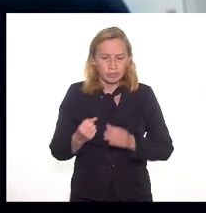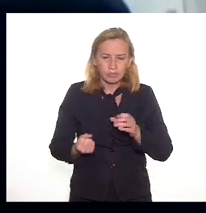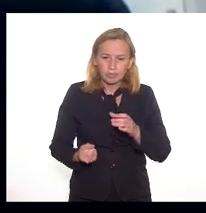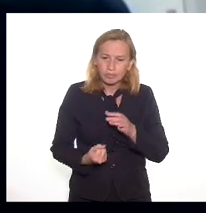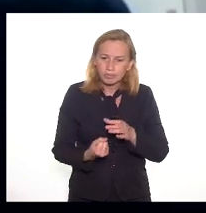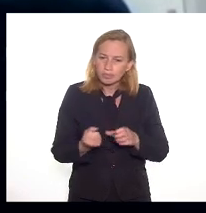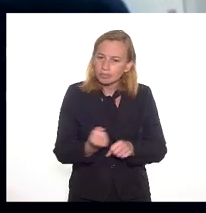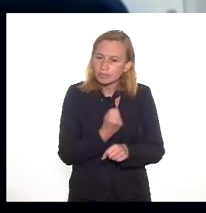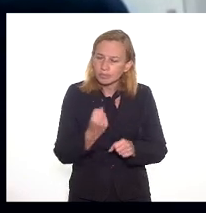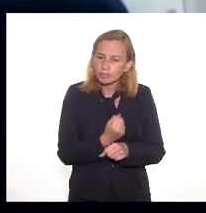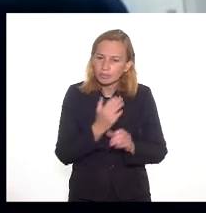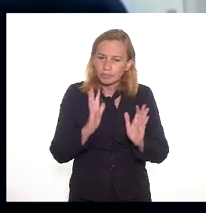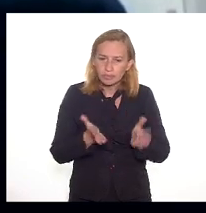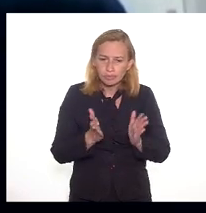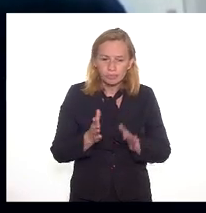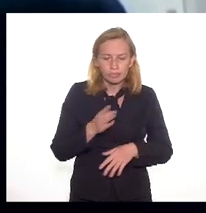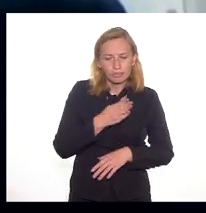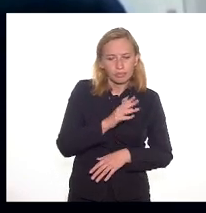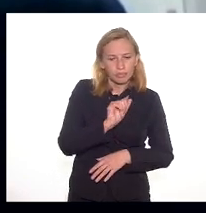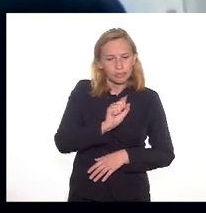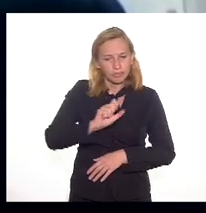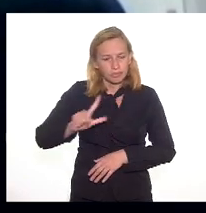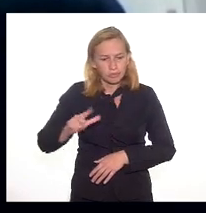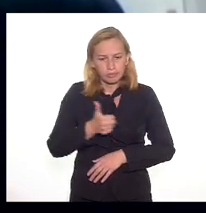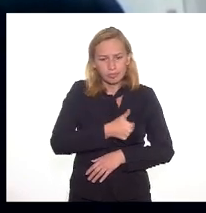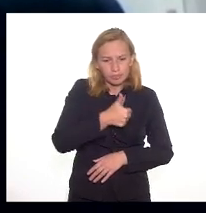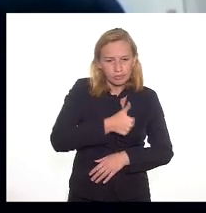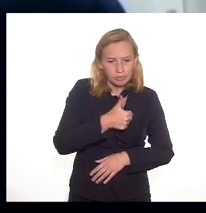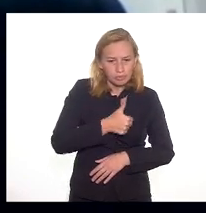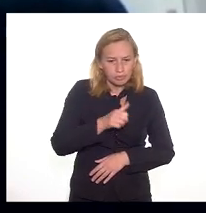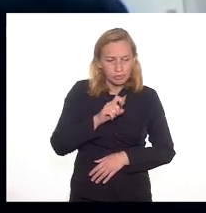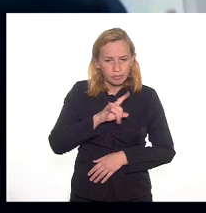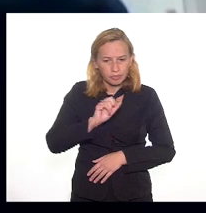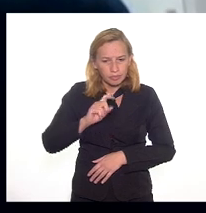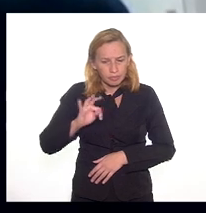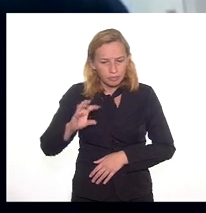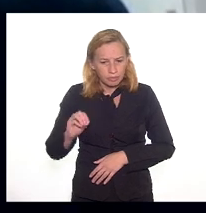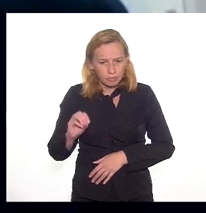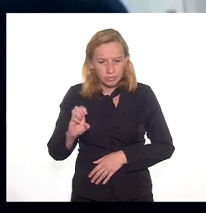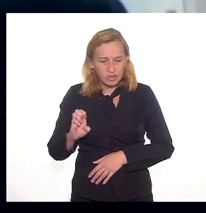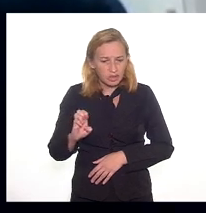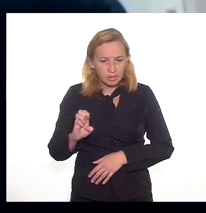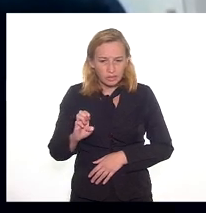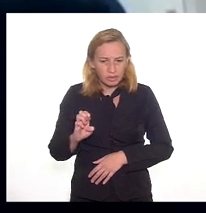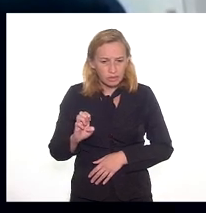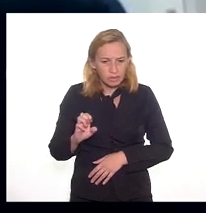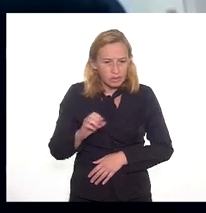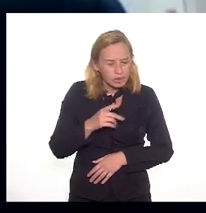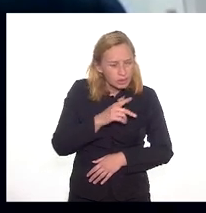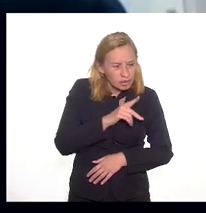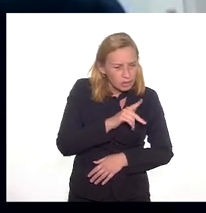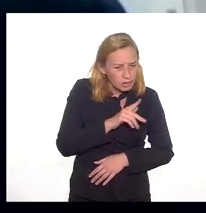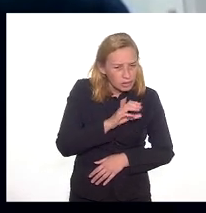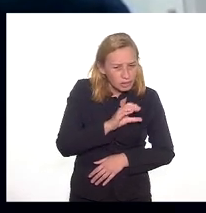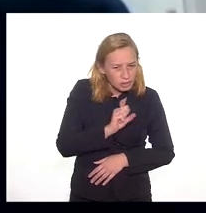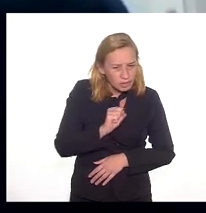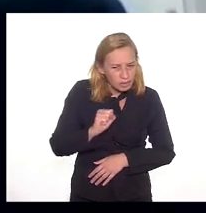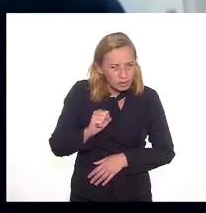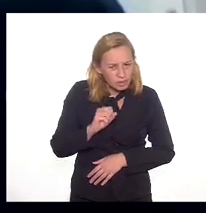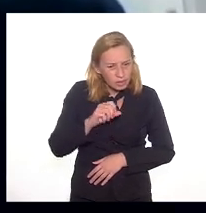gente tem Marlin 1, que é FPSO Anita Garibaldi, e temos o FPSO Ana